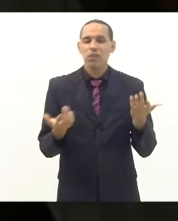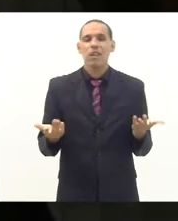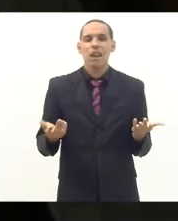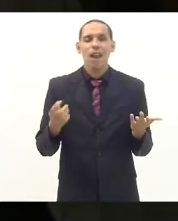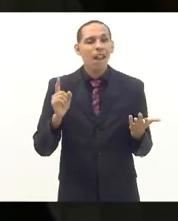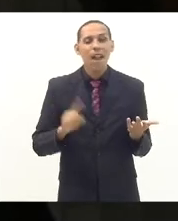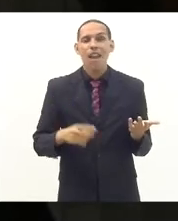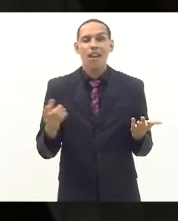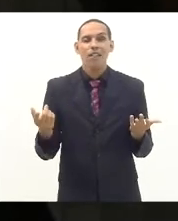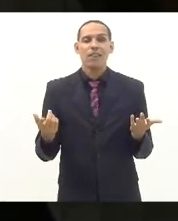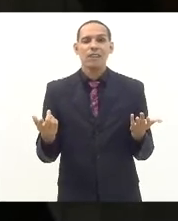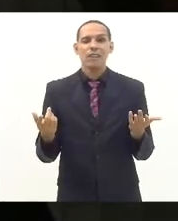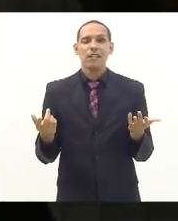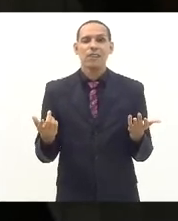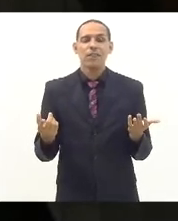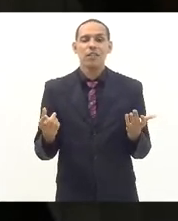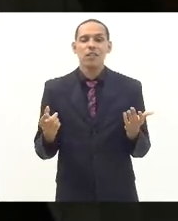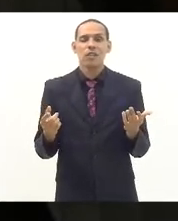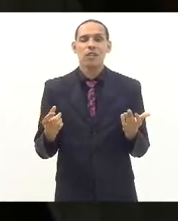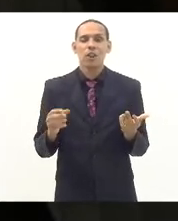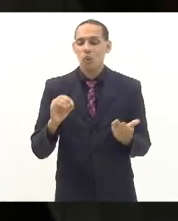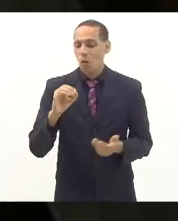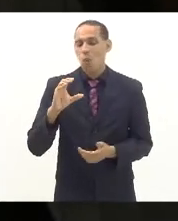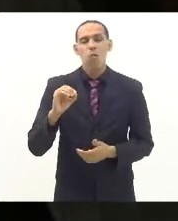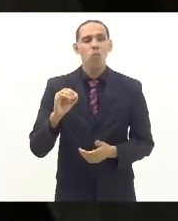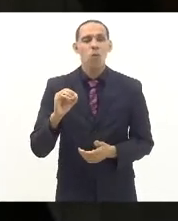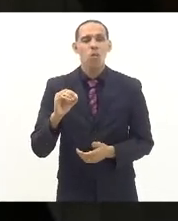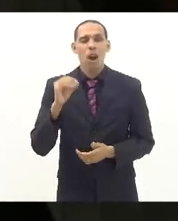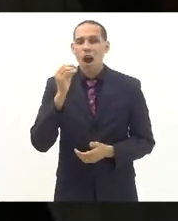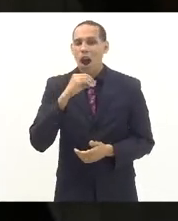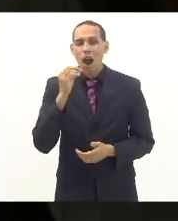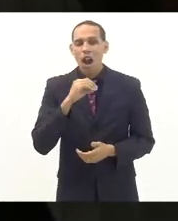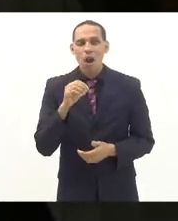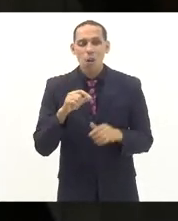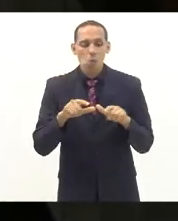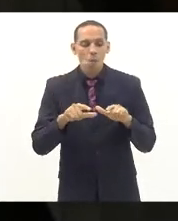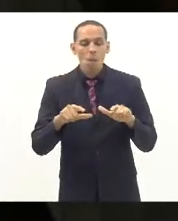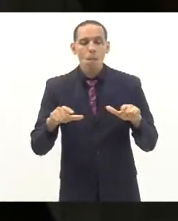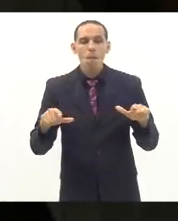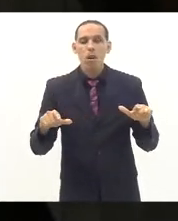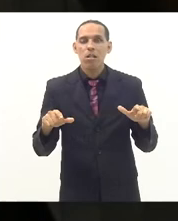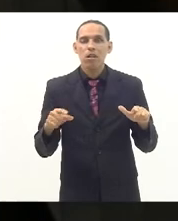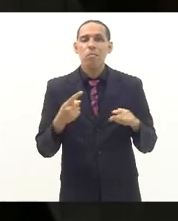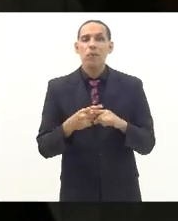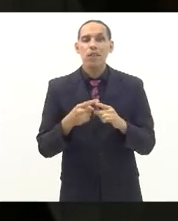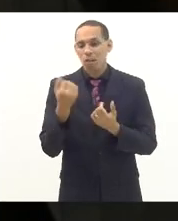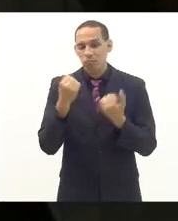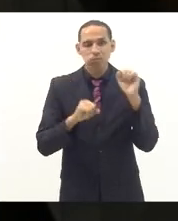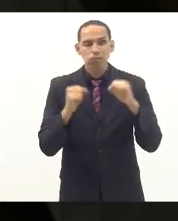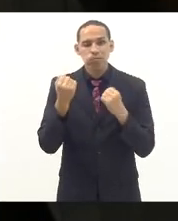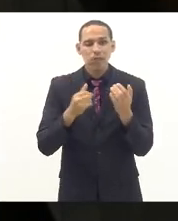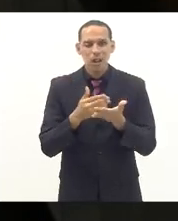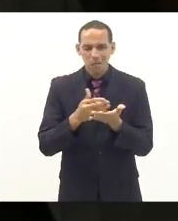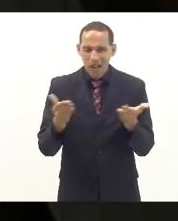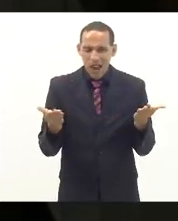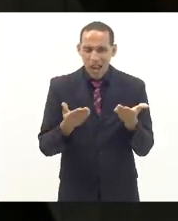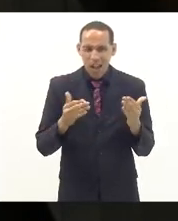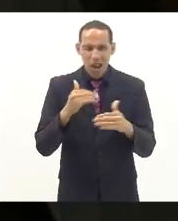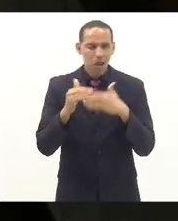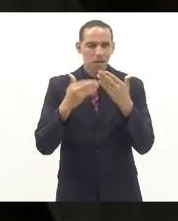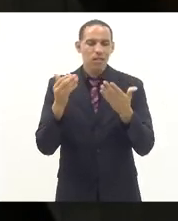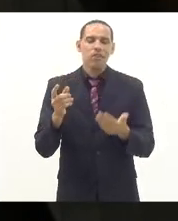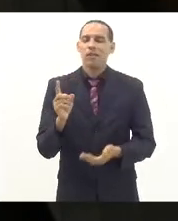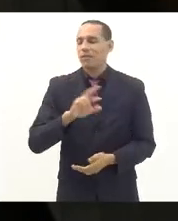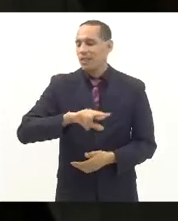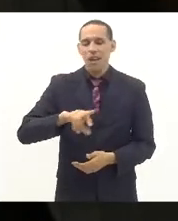como Parque absolutamente oco dado processo de desindustrialização que não começou agora na verdade não